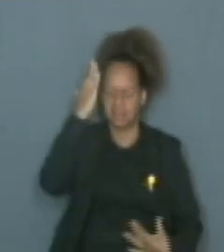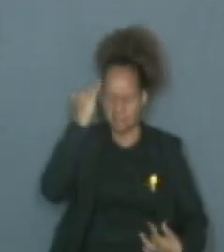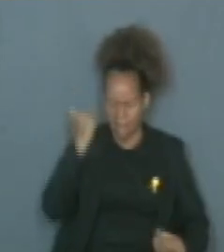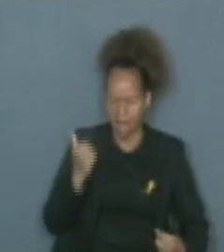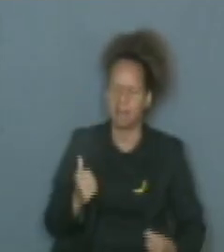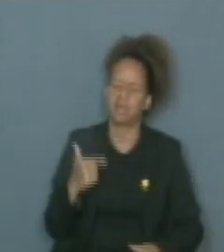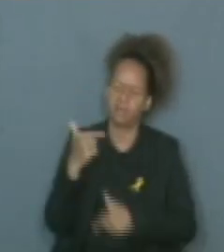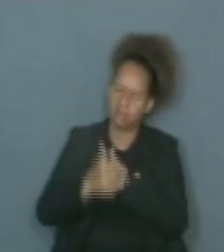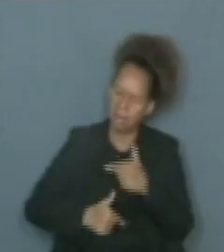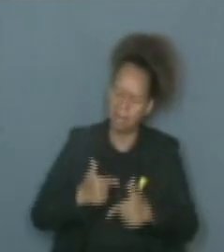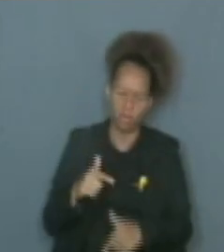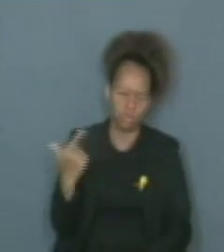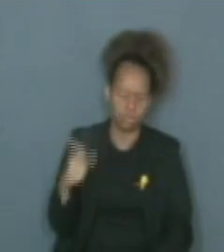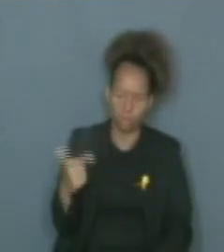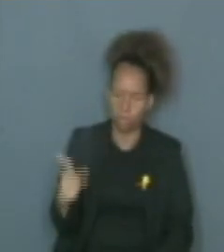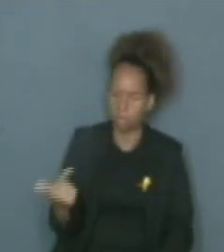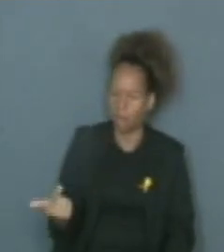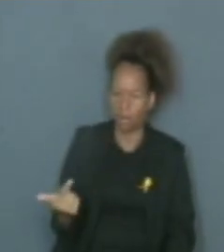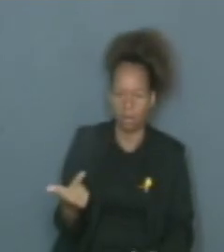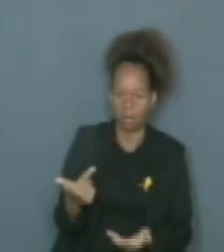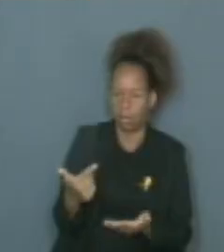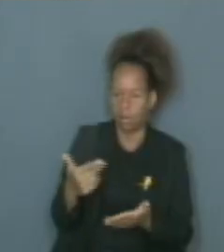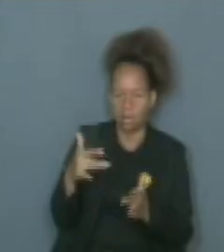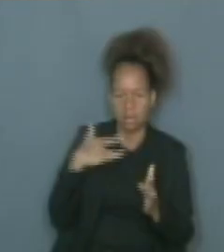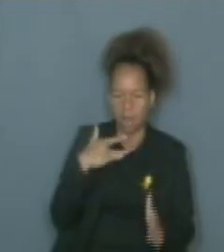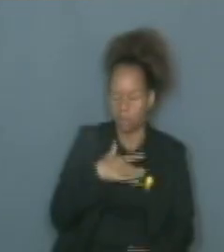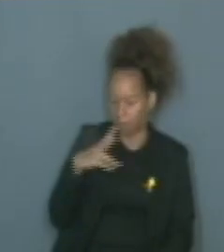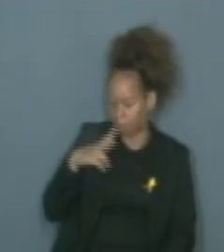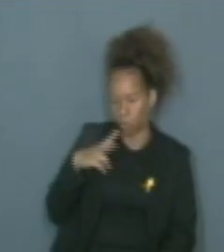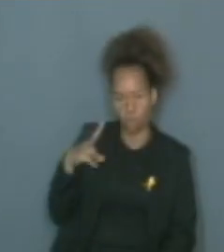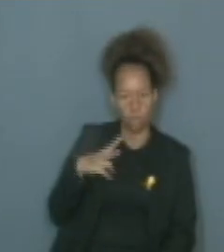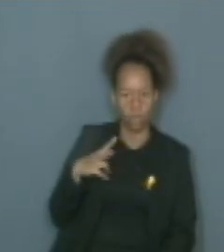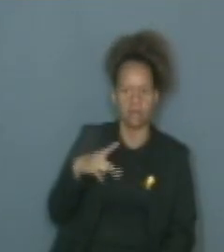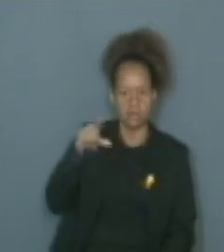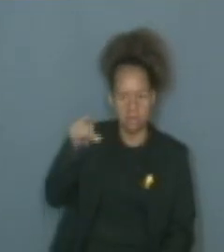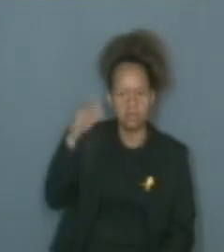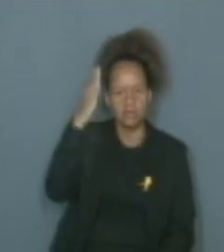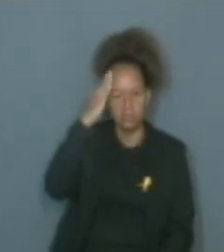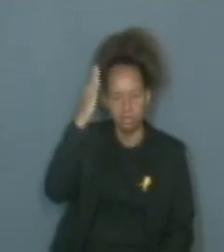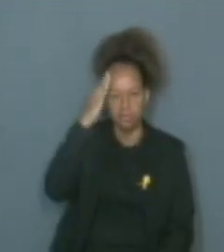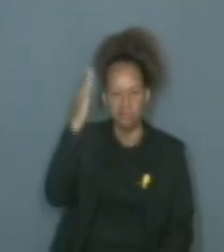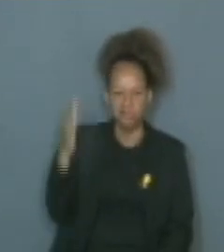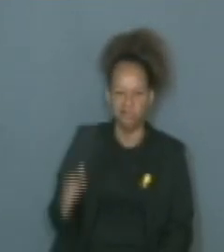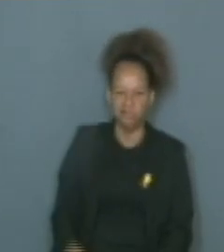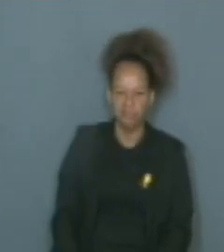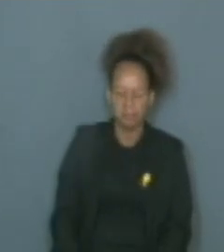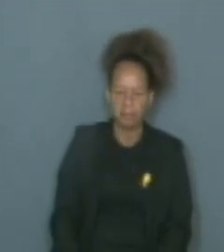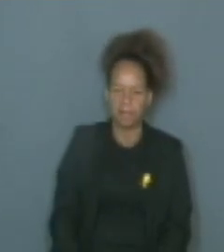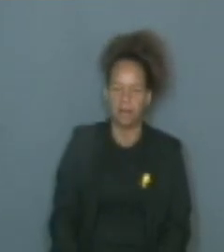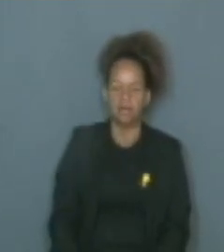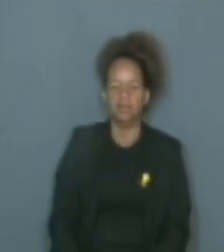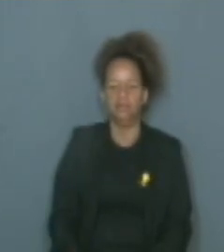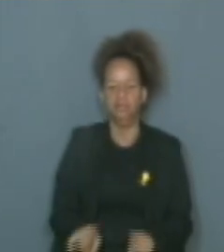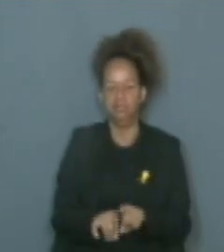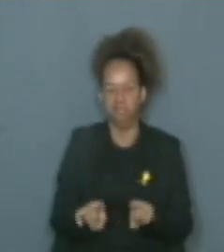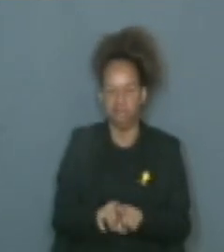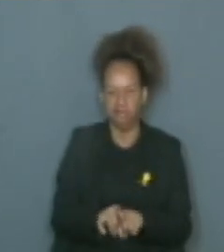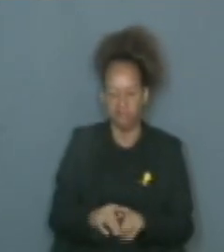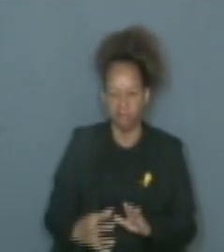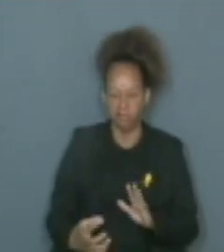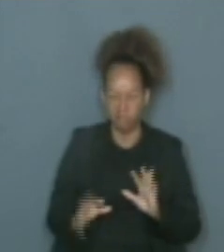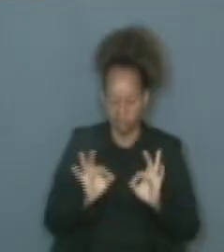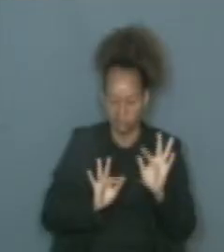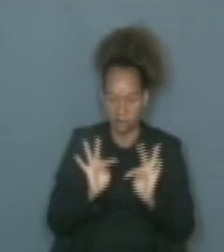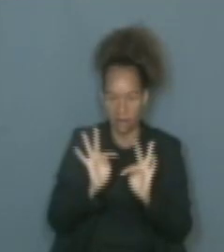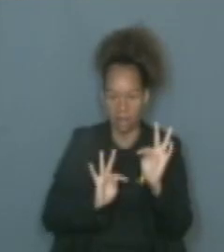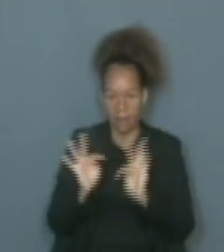um servidor desse não ter um plano de saúde? Sabe o que é um servidor desse está se tratando de um câncer